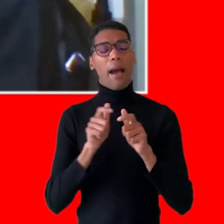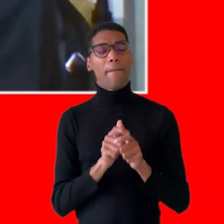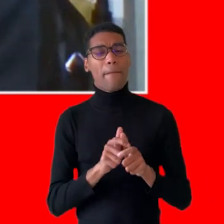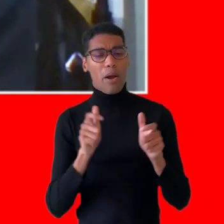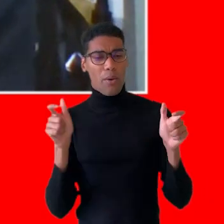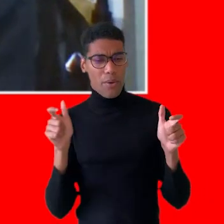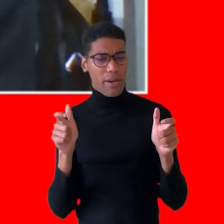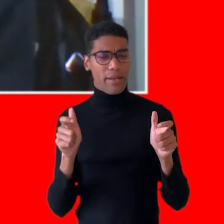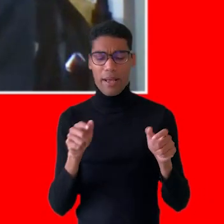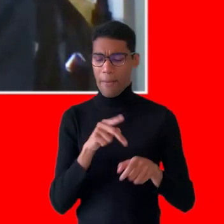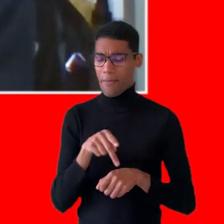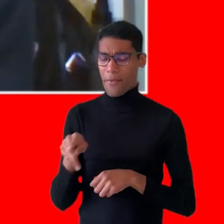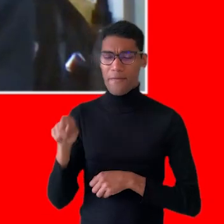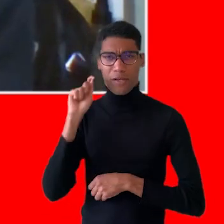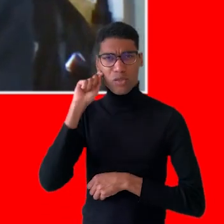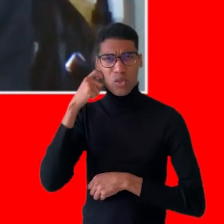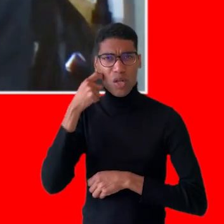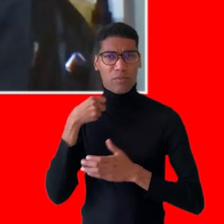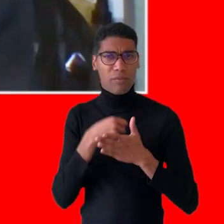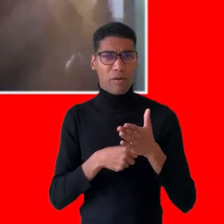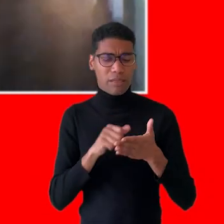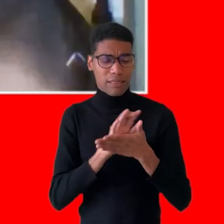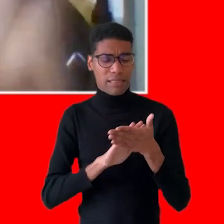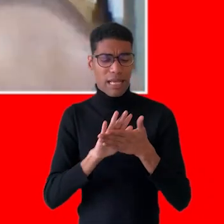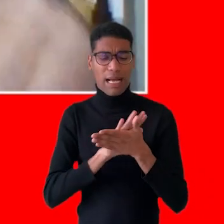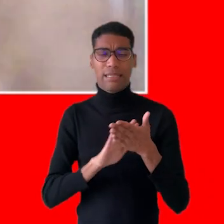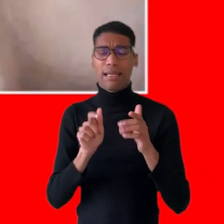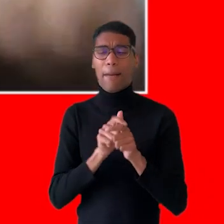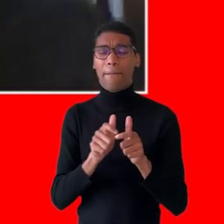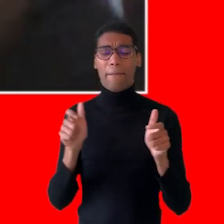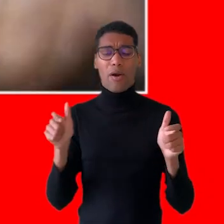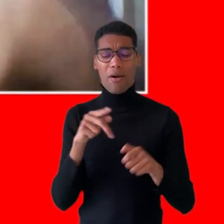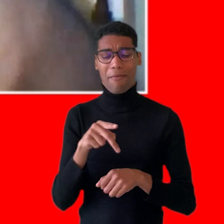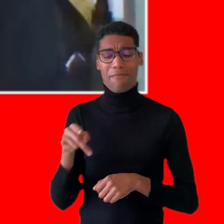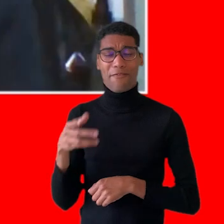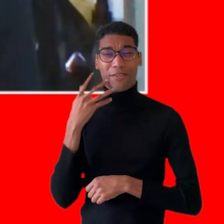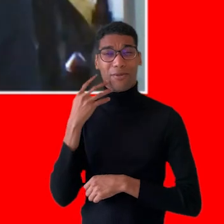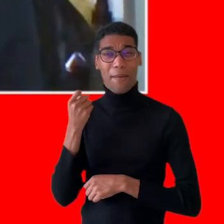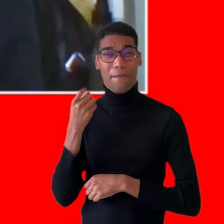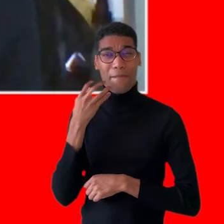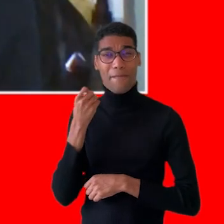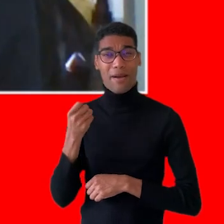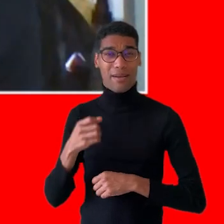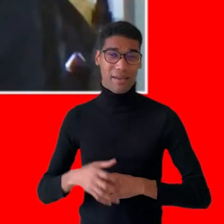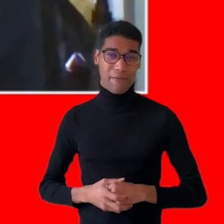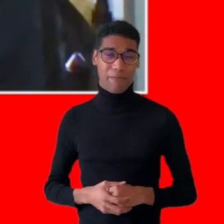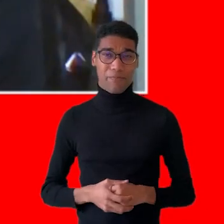Muitos não eram professores negros e ativistas, muitos professoras brancas.